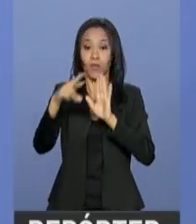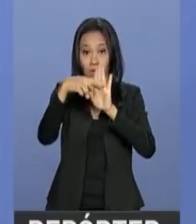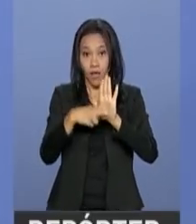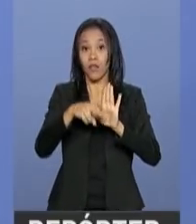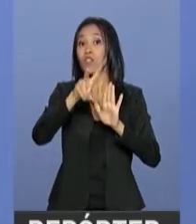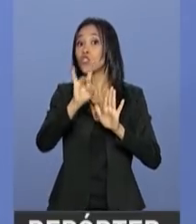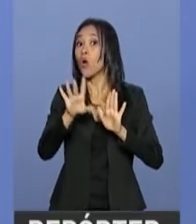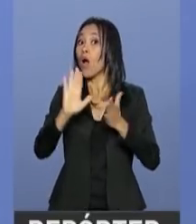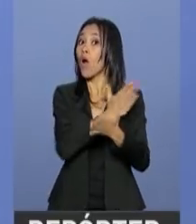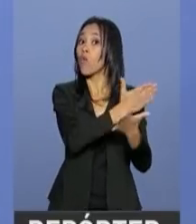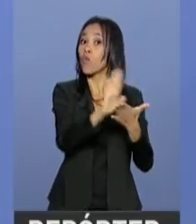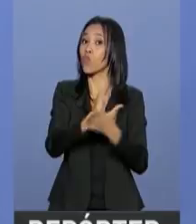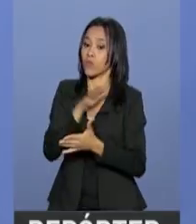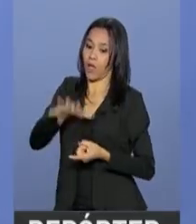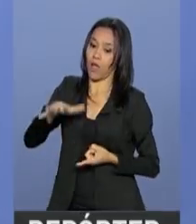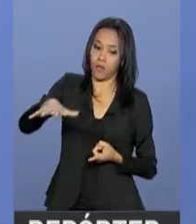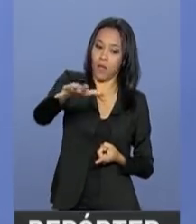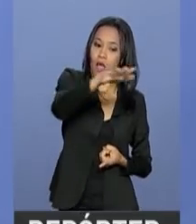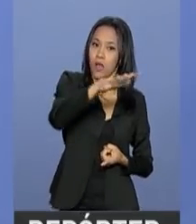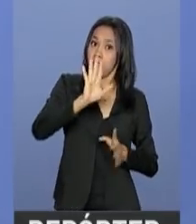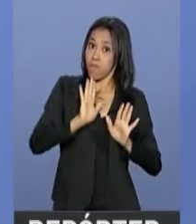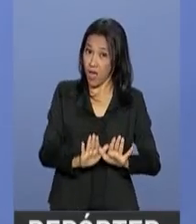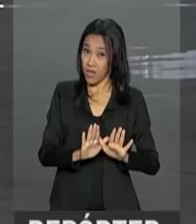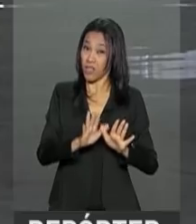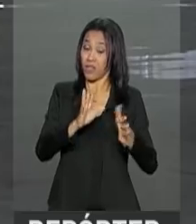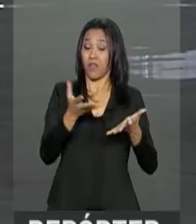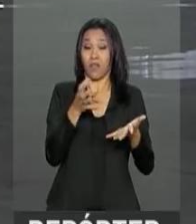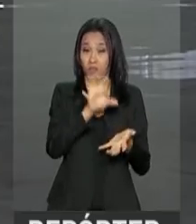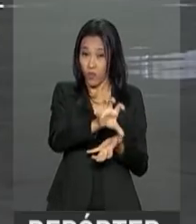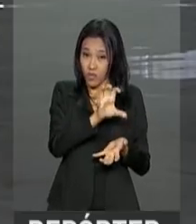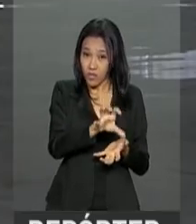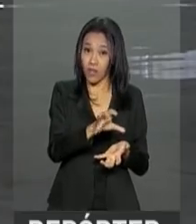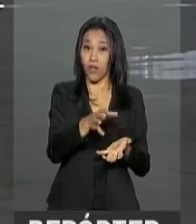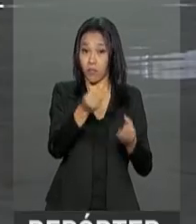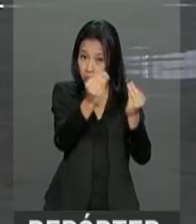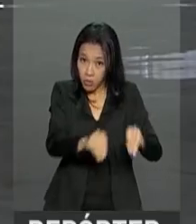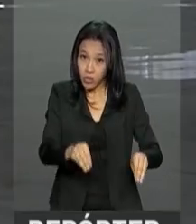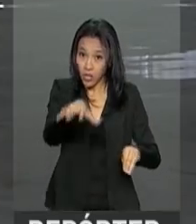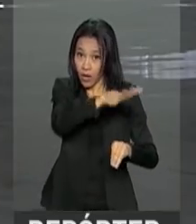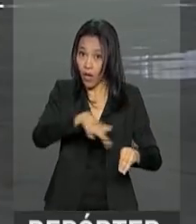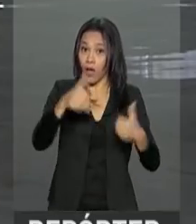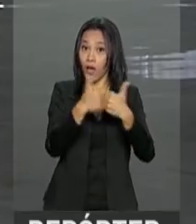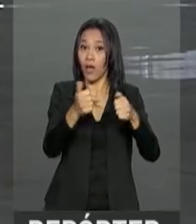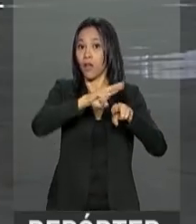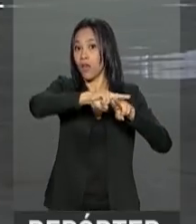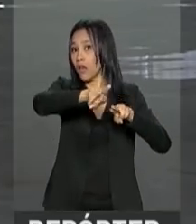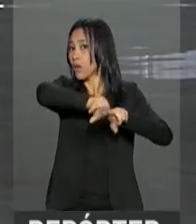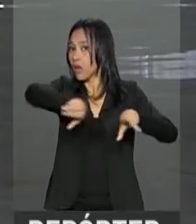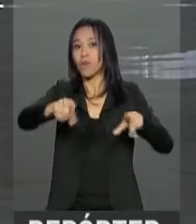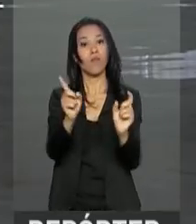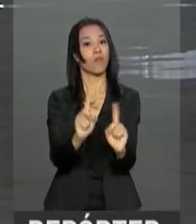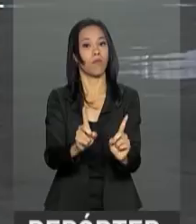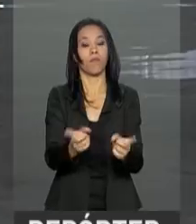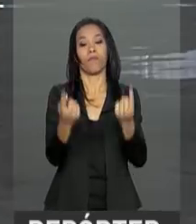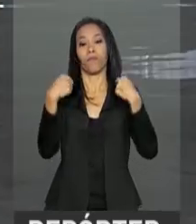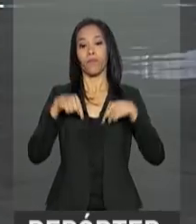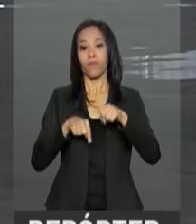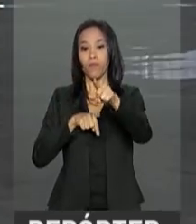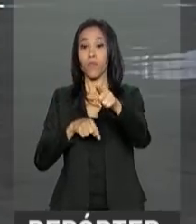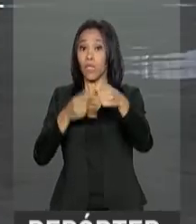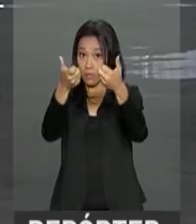momento, o setor de transporte. O ministro-chefe da Casa Civil, Eliseu Padilha, disse também que o governo